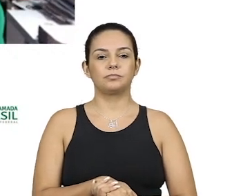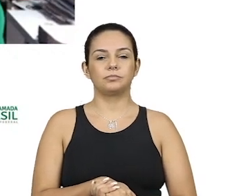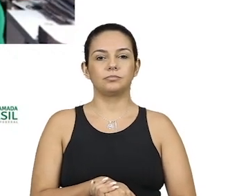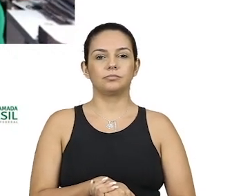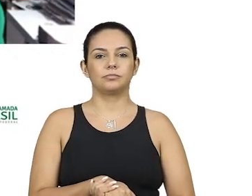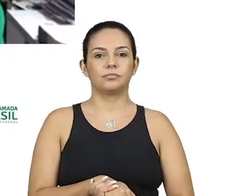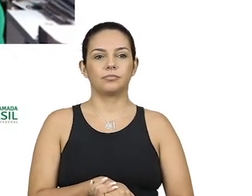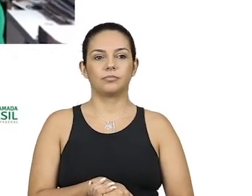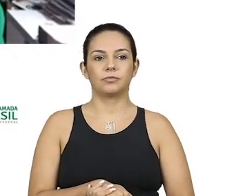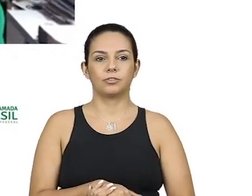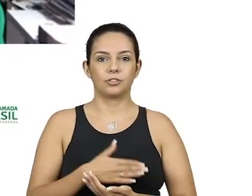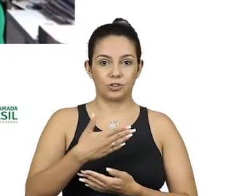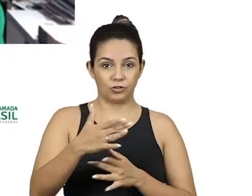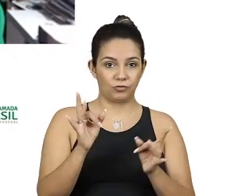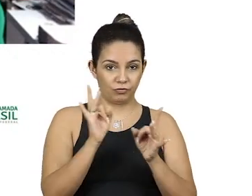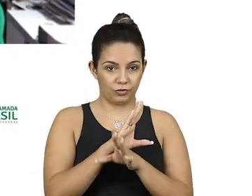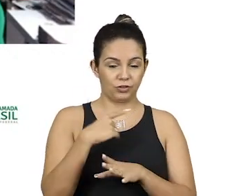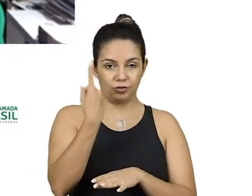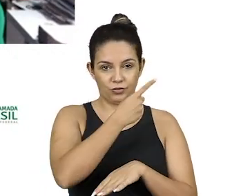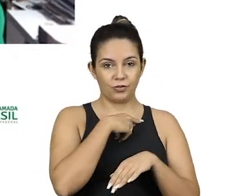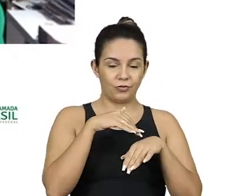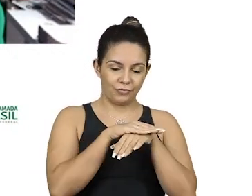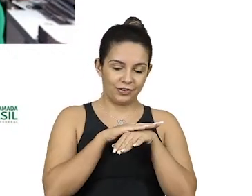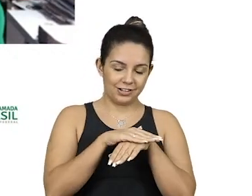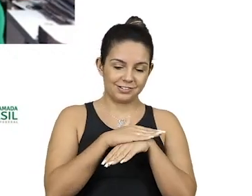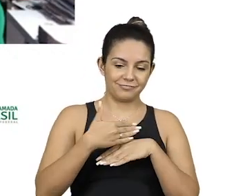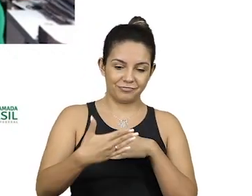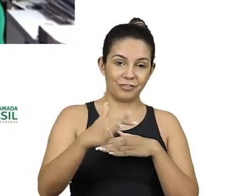Marina, estamos chegando ao fim da nossa conversa.